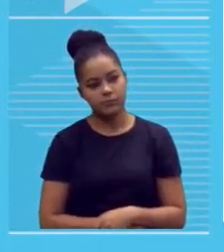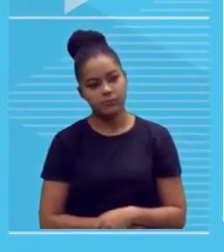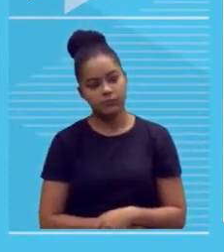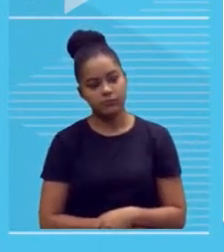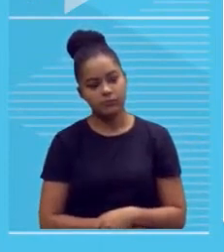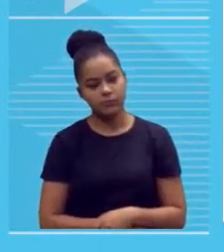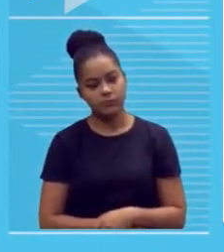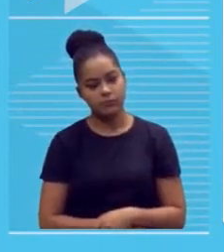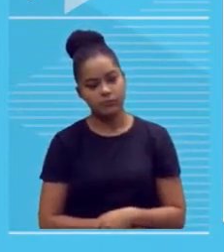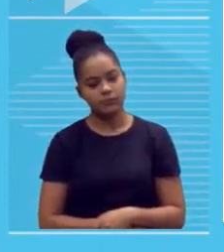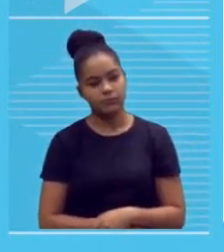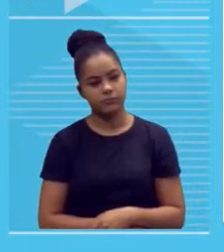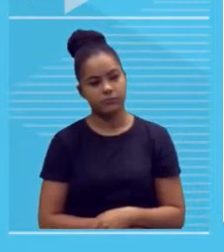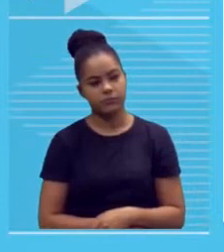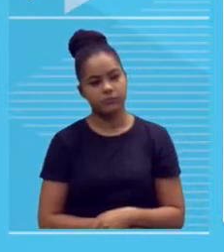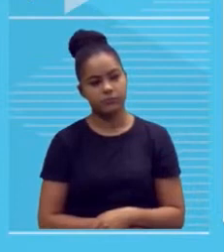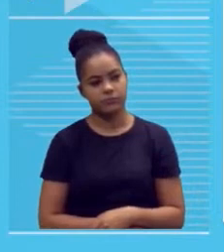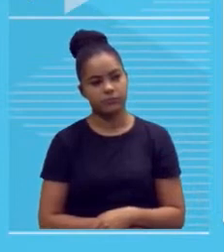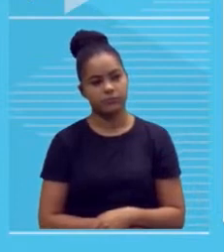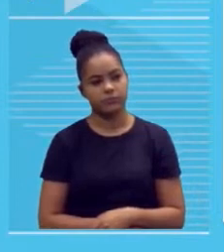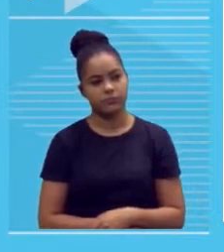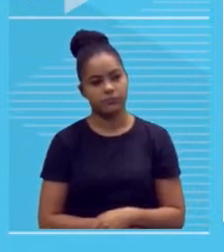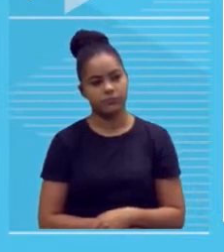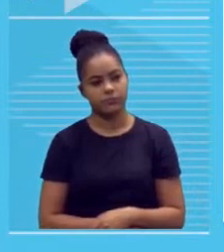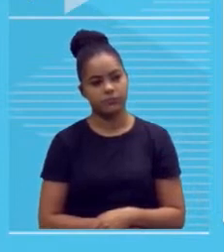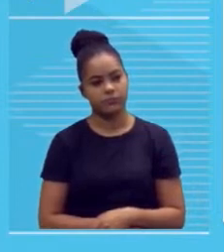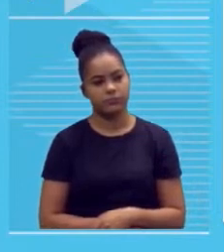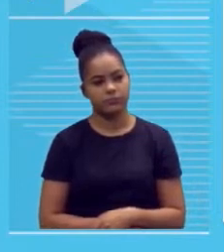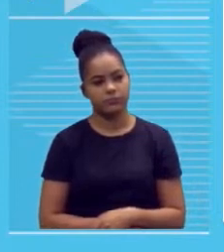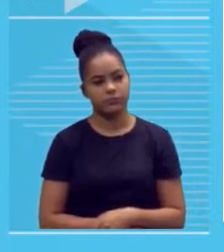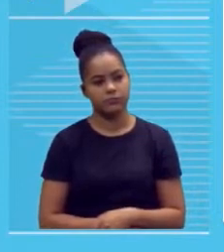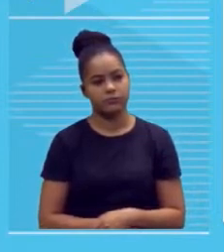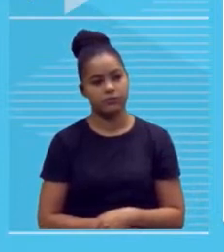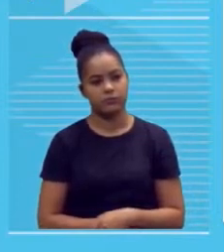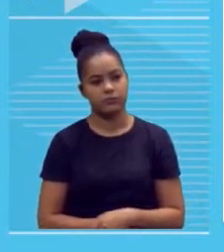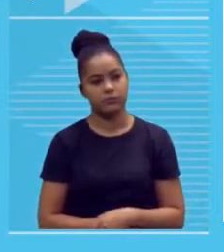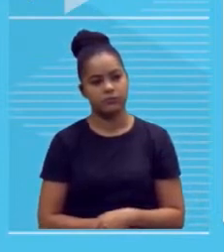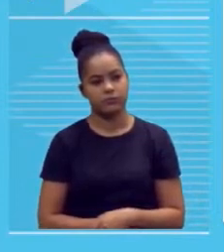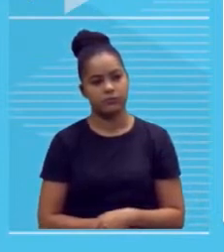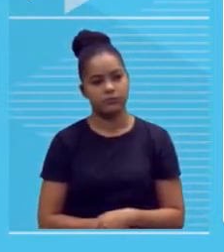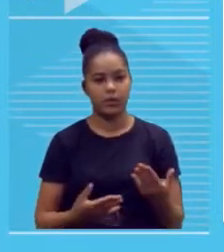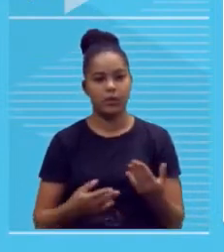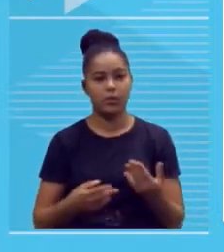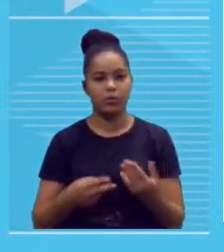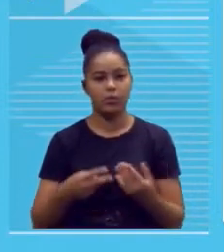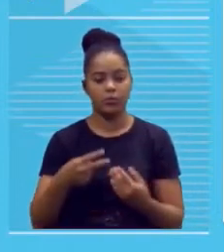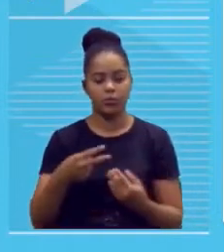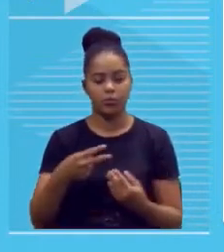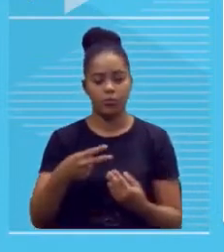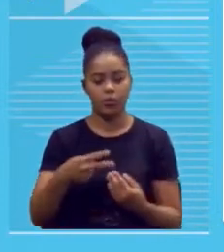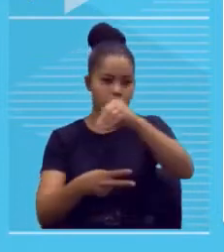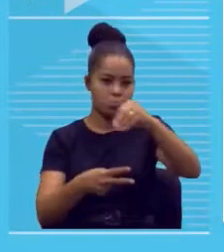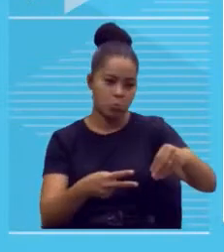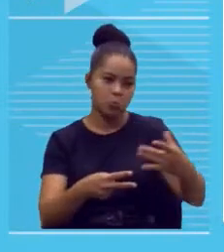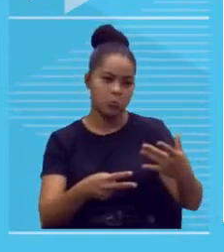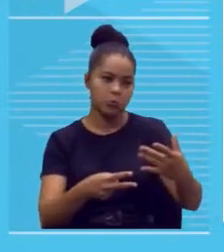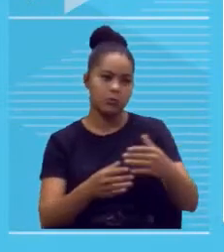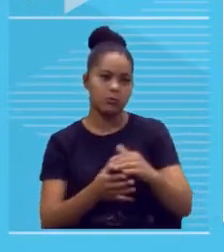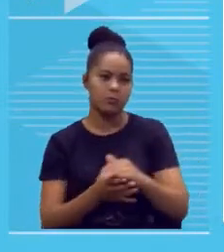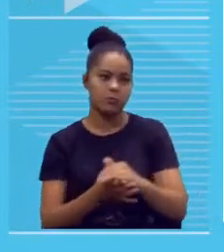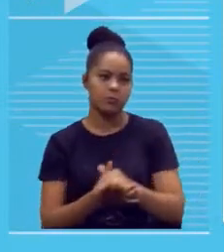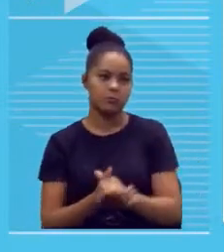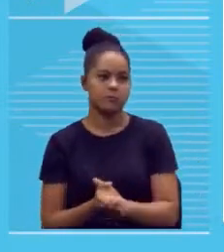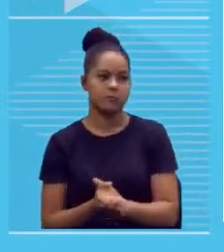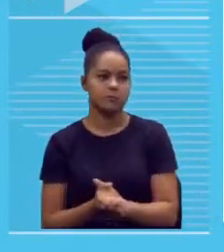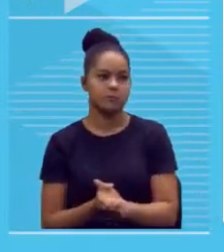X, mais o N, que é 2. Passa tudo para o primeiro membro. Nós vamos ter raiz de 3, para o segundo